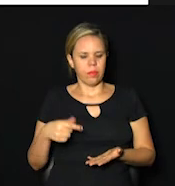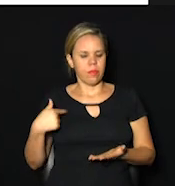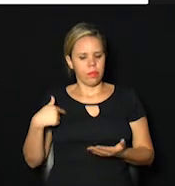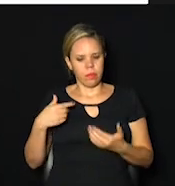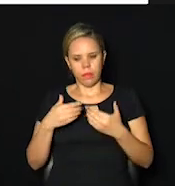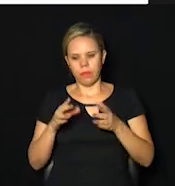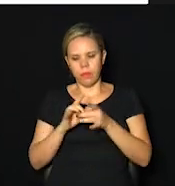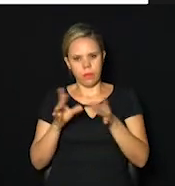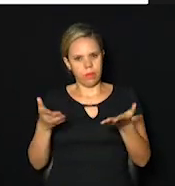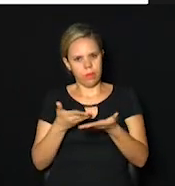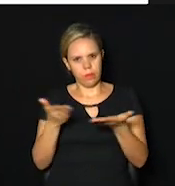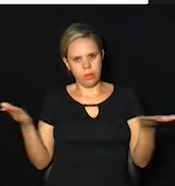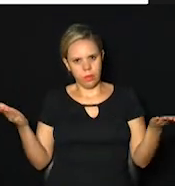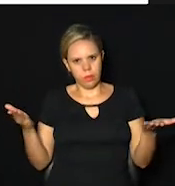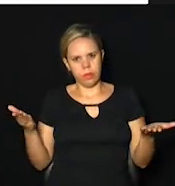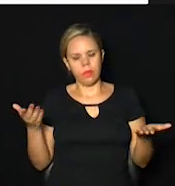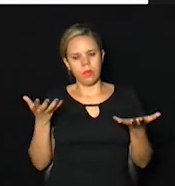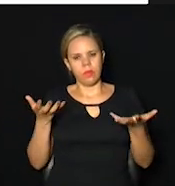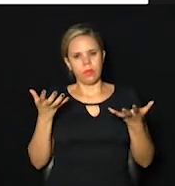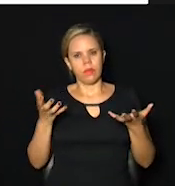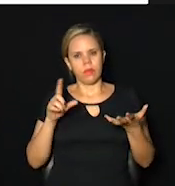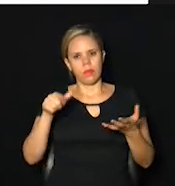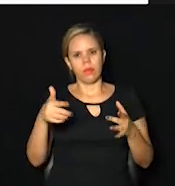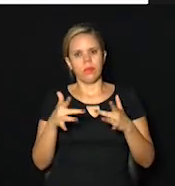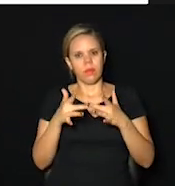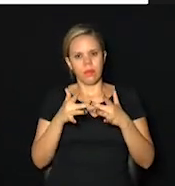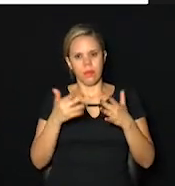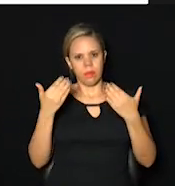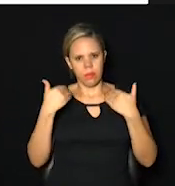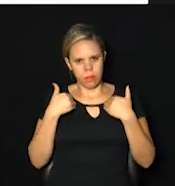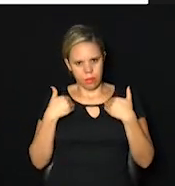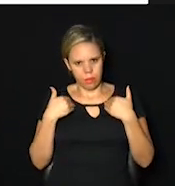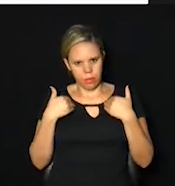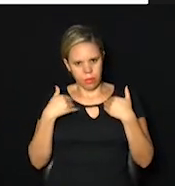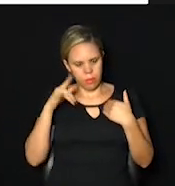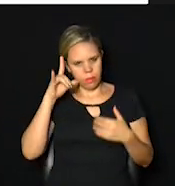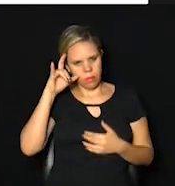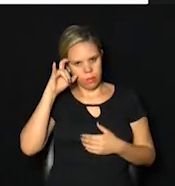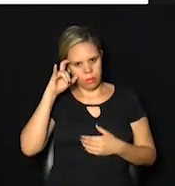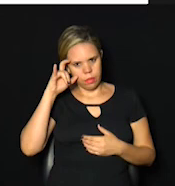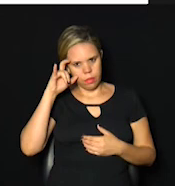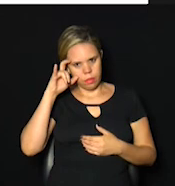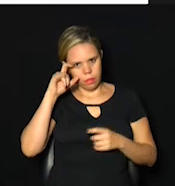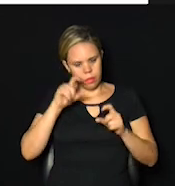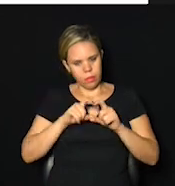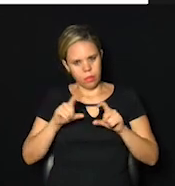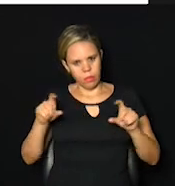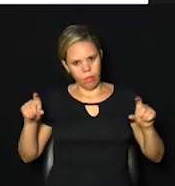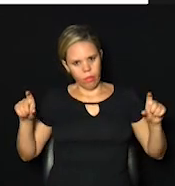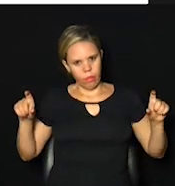de vocês. Quem quiser depois entrar em contato comigo, está aí meu Instagram, @KleberCarrilho,